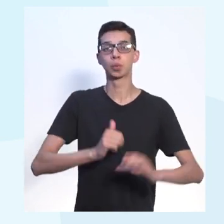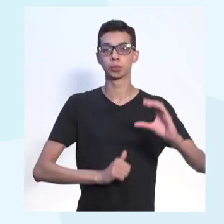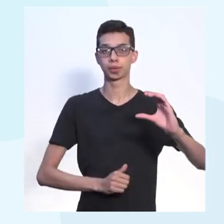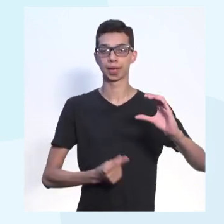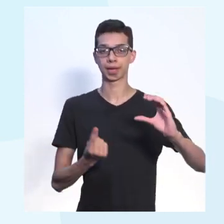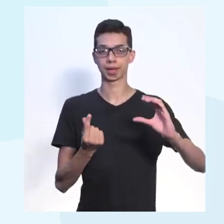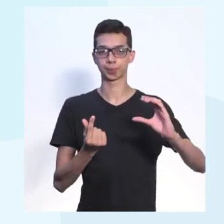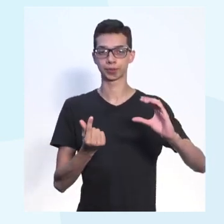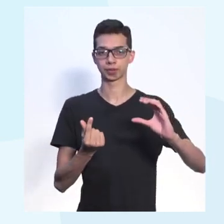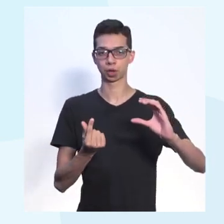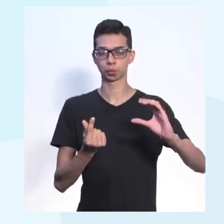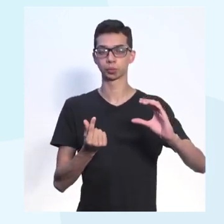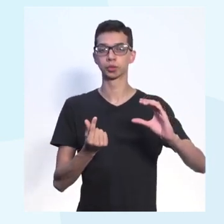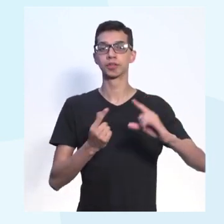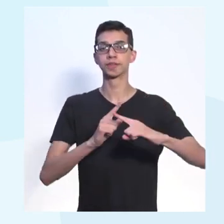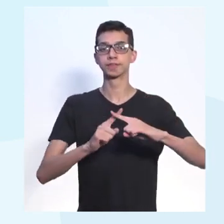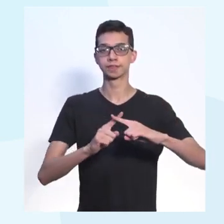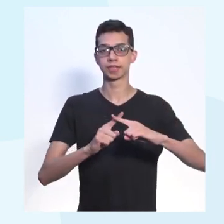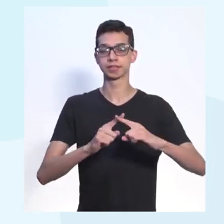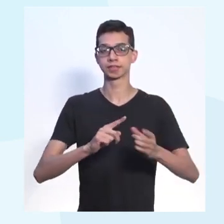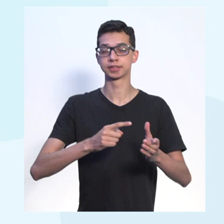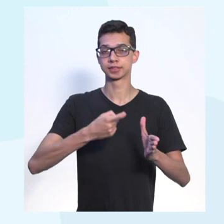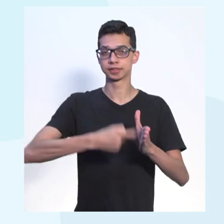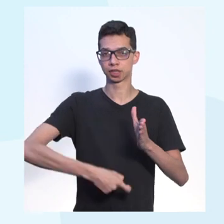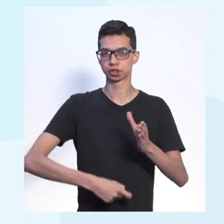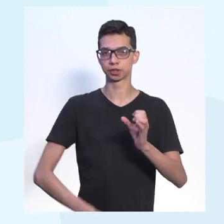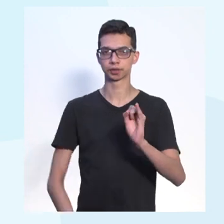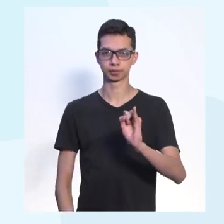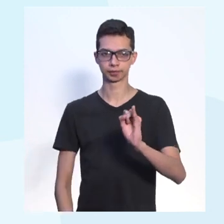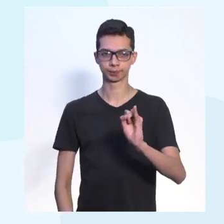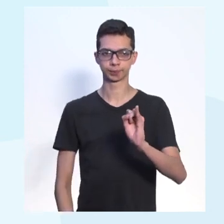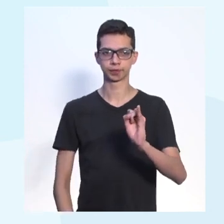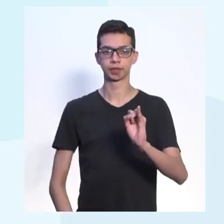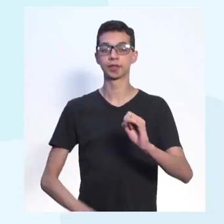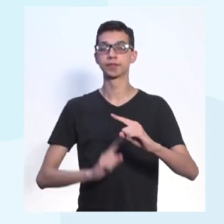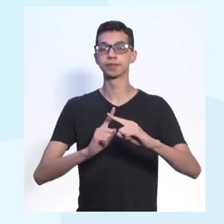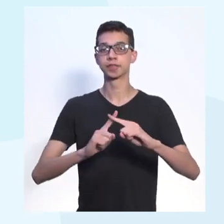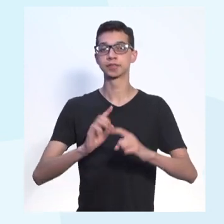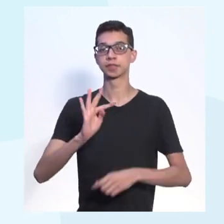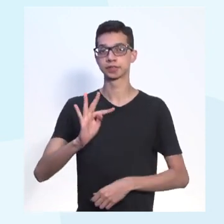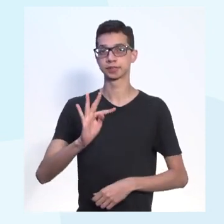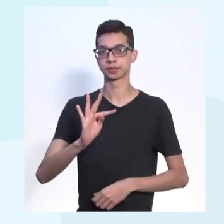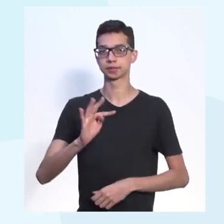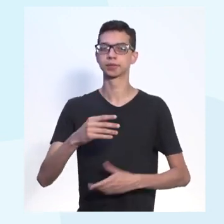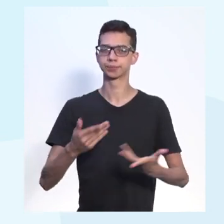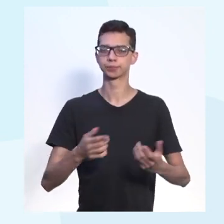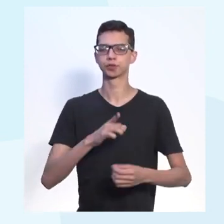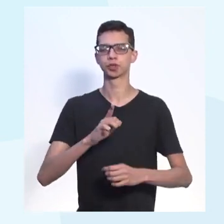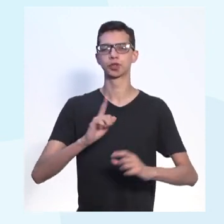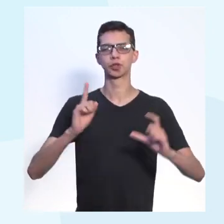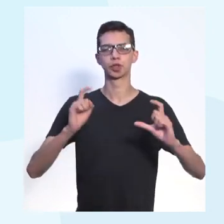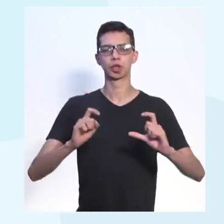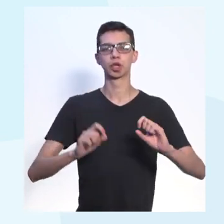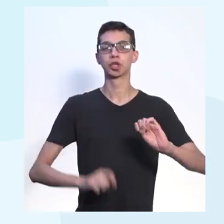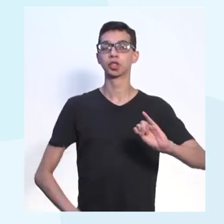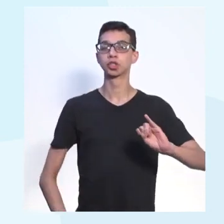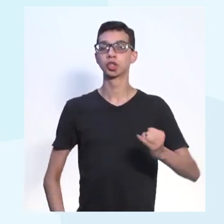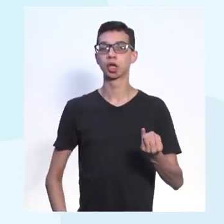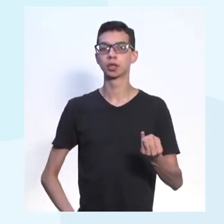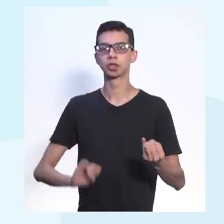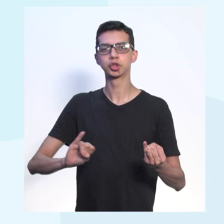vezes taxa, que é o I, vezes tempo. Então, para vocês fazerem o print, J, juro,